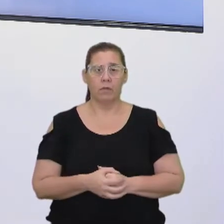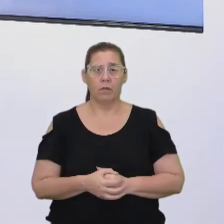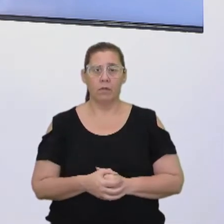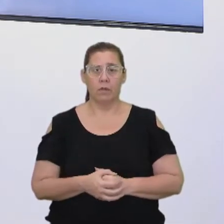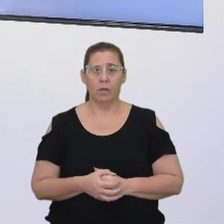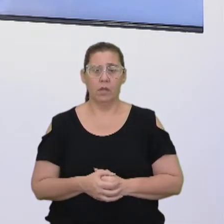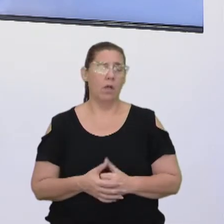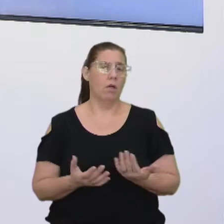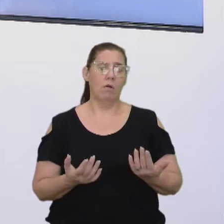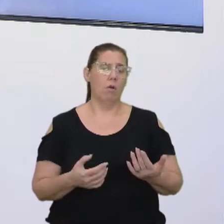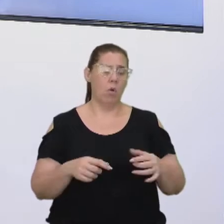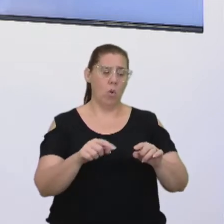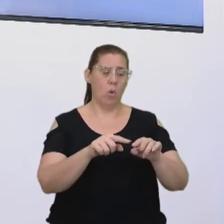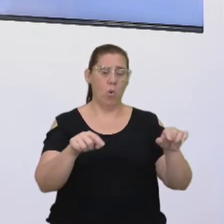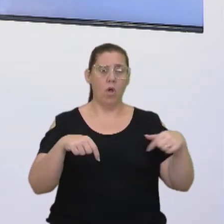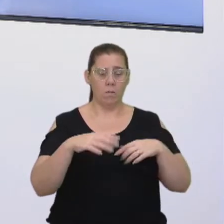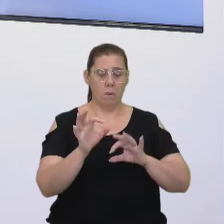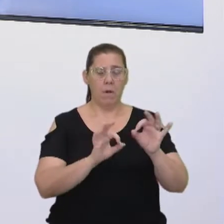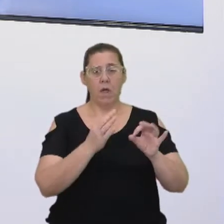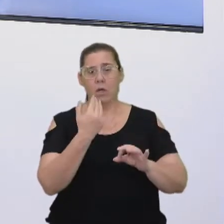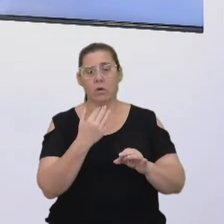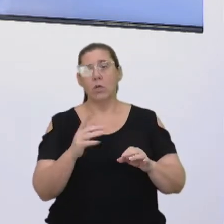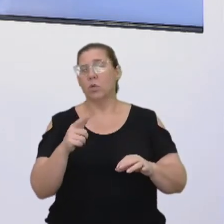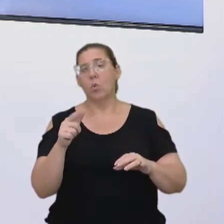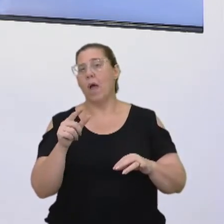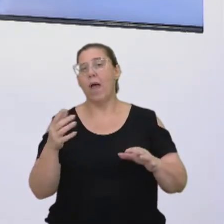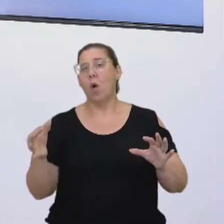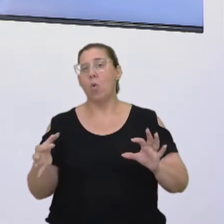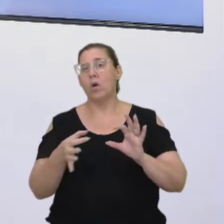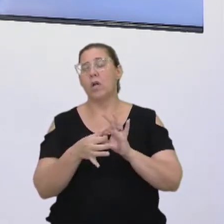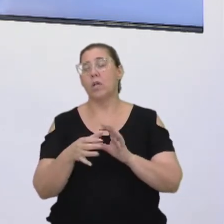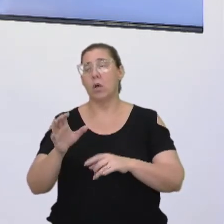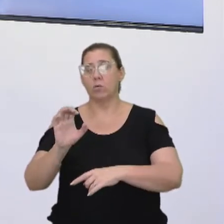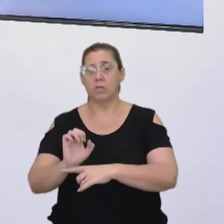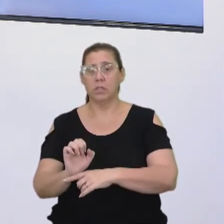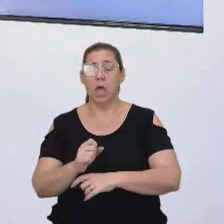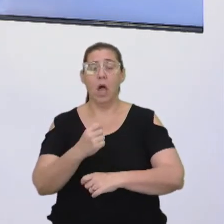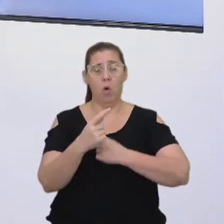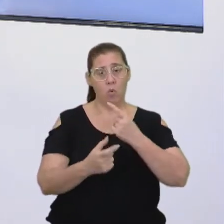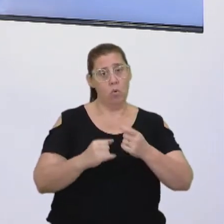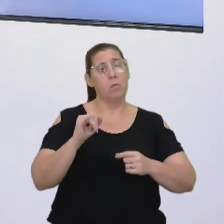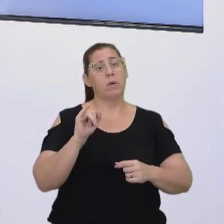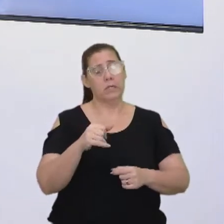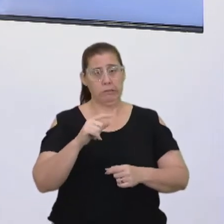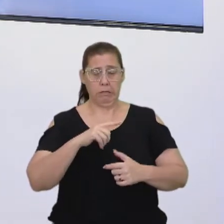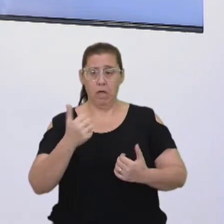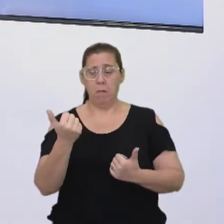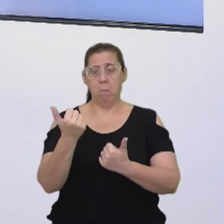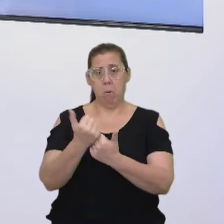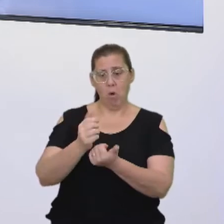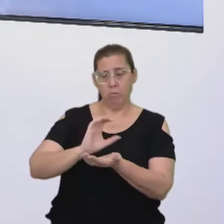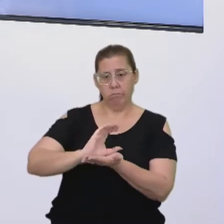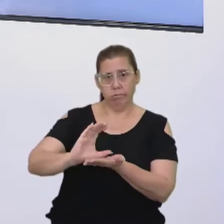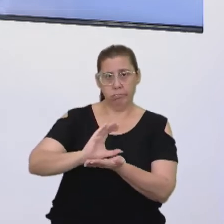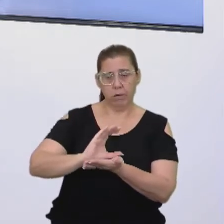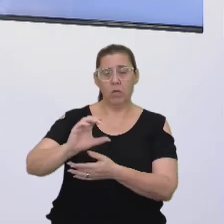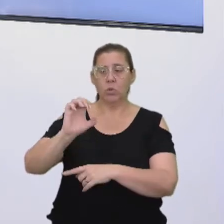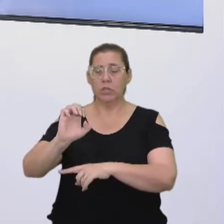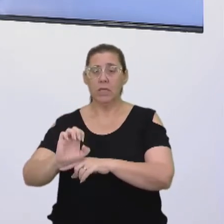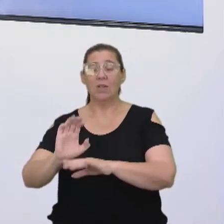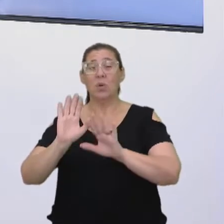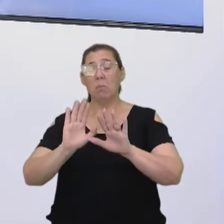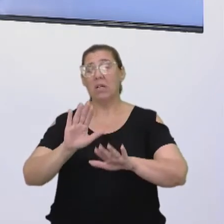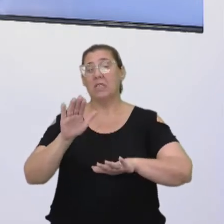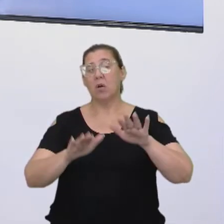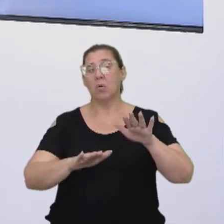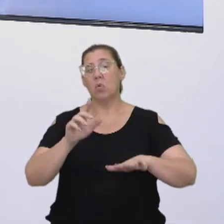cozinha coletiva, tal, são afiliadas ao Estado. Algumas, sim, recebem apoio do Estado, mas algumas, né, são